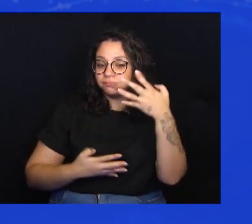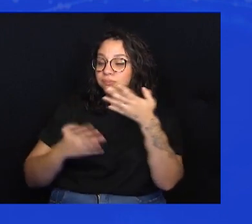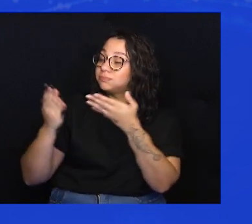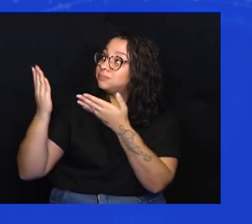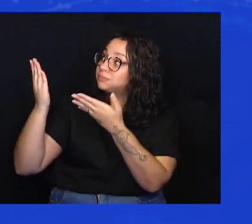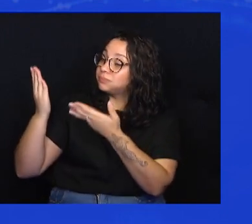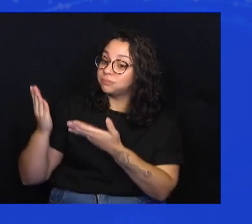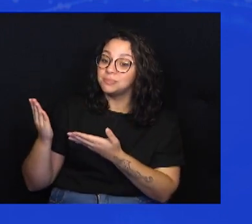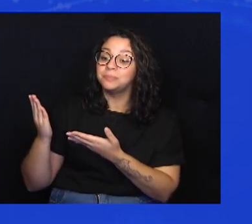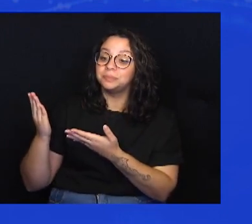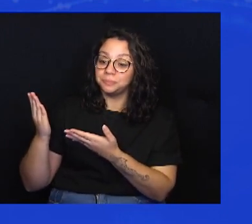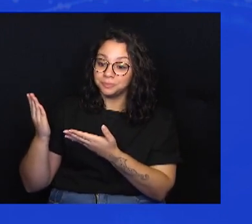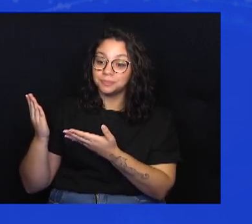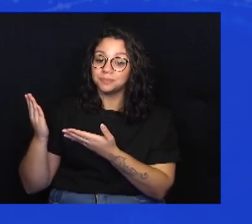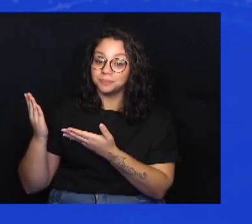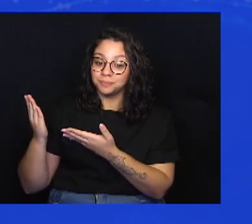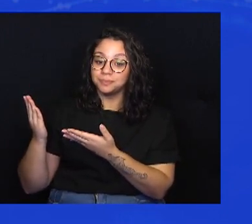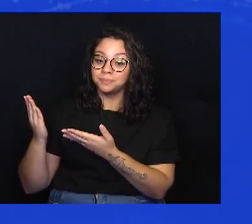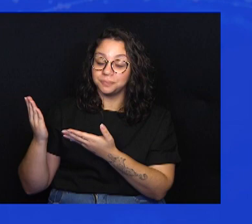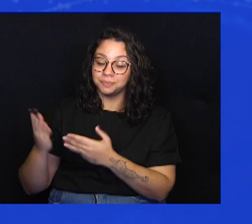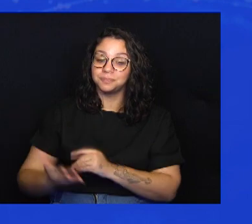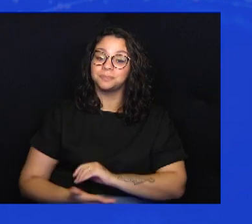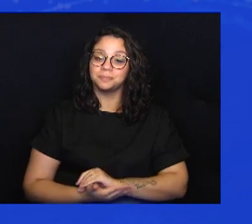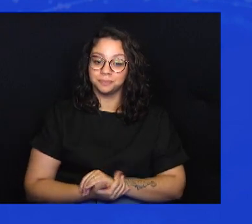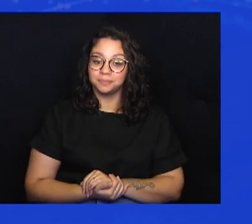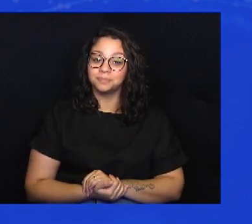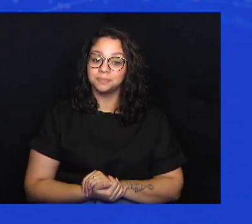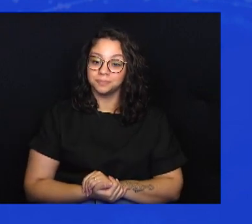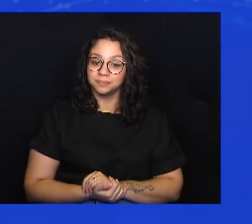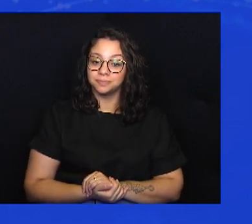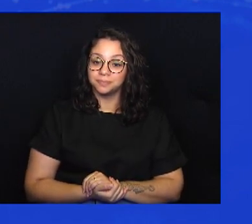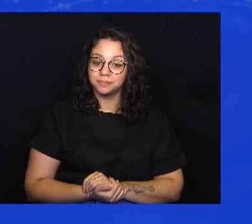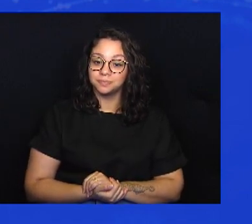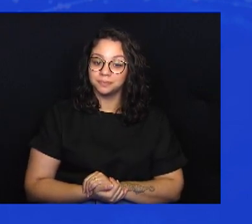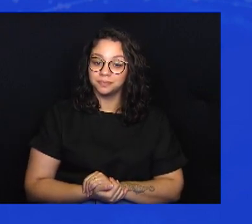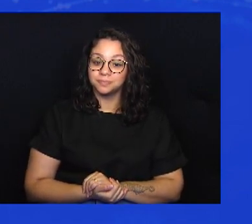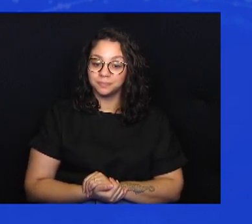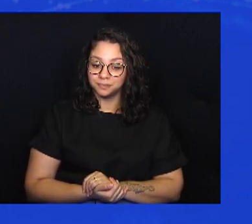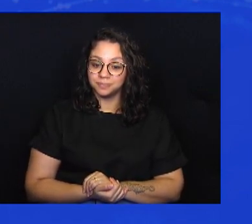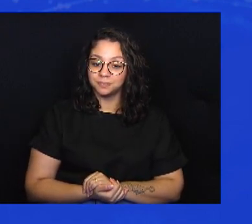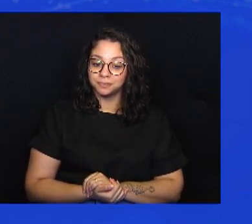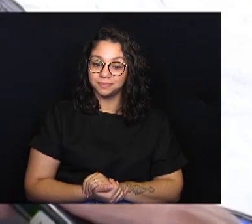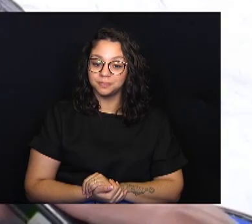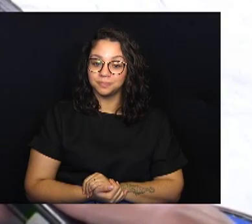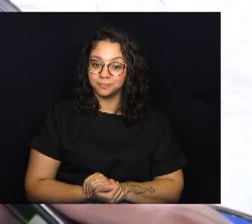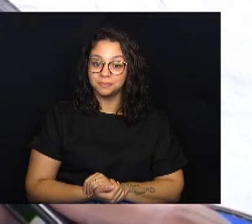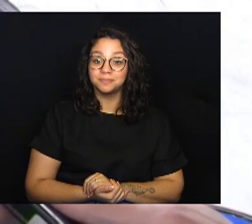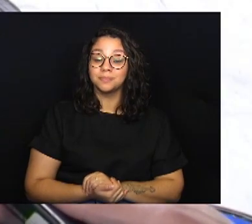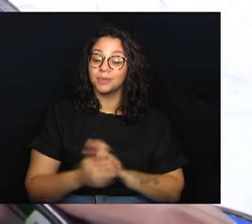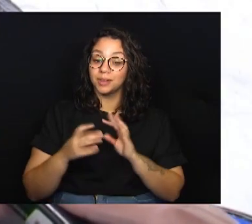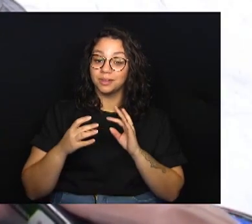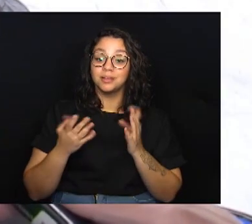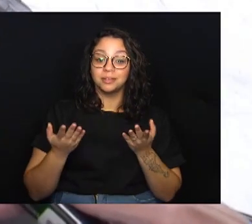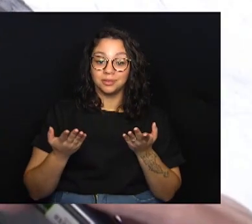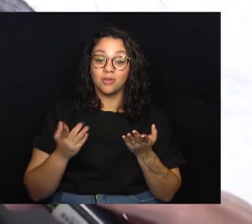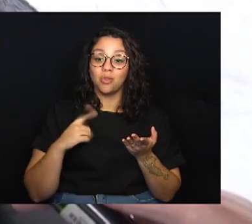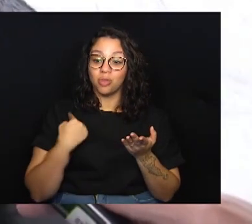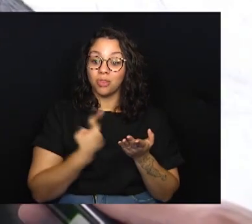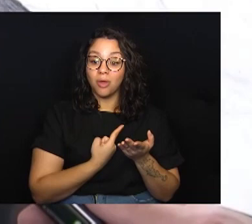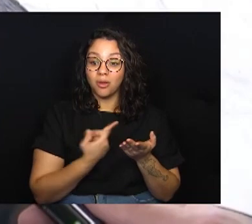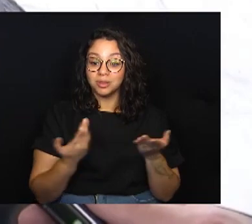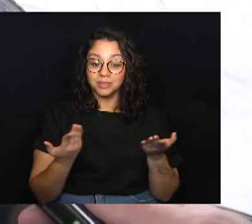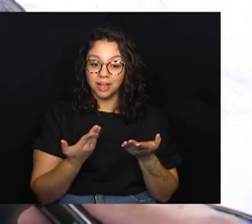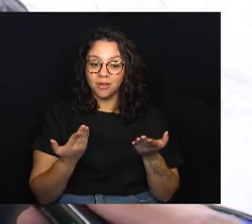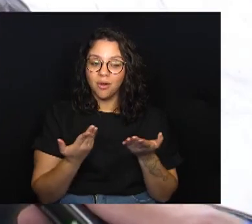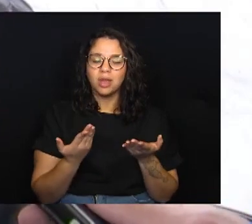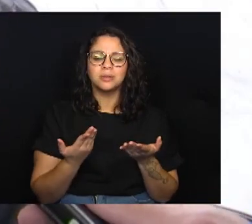San Diego, São Marcos, Boa Vista, Costa e Silva, Nova América, Capivari e Centro. Nós estamos aí